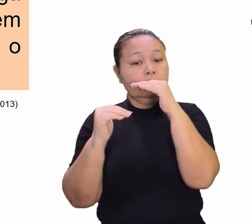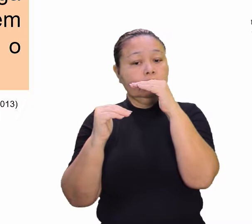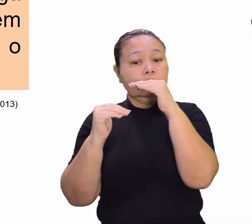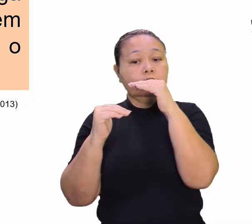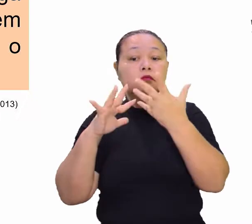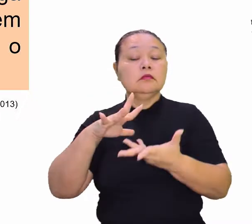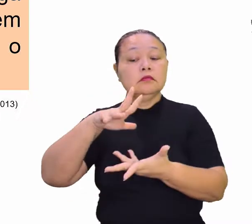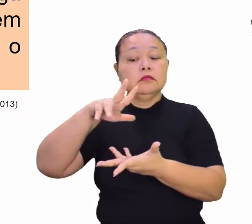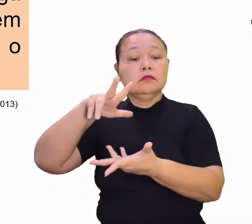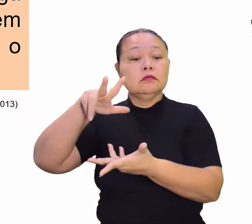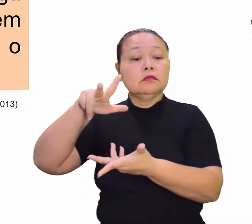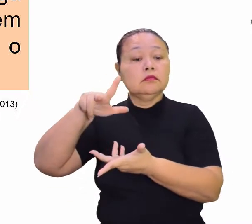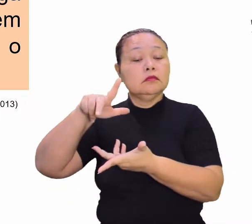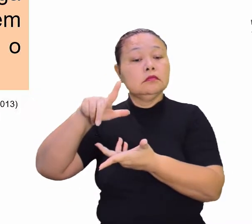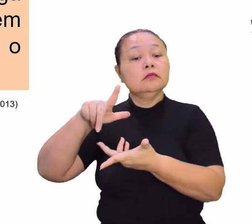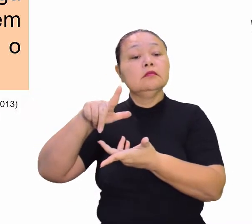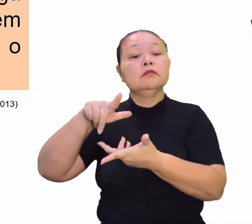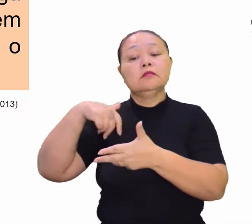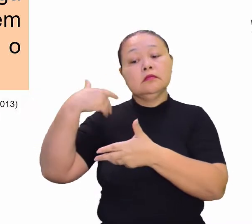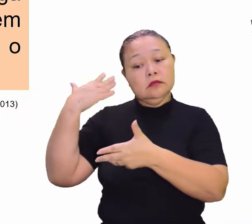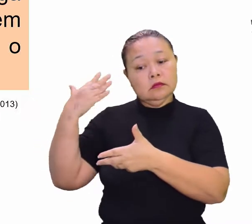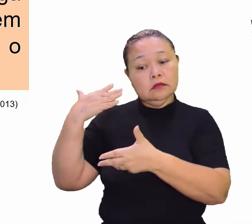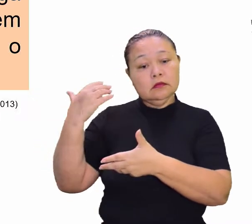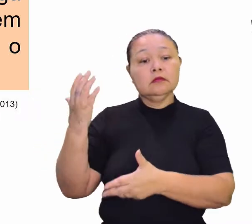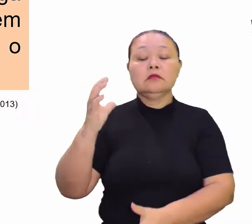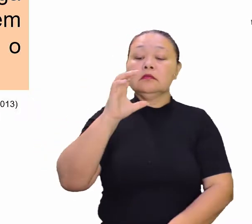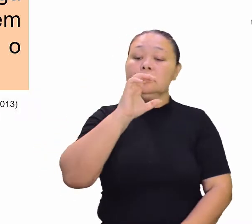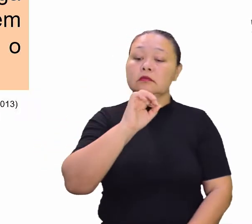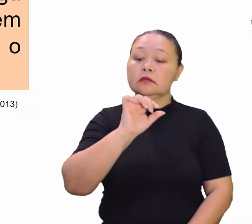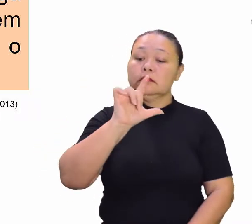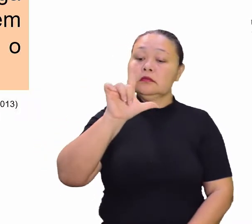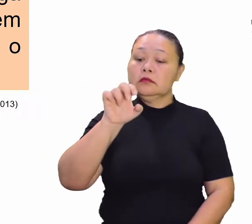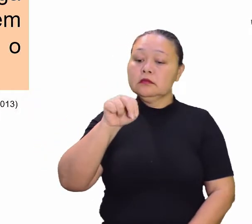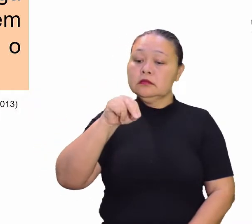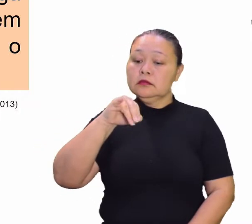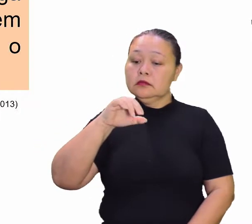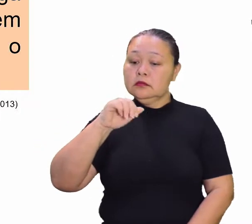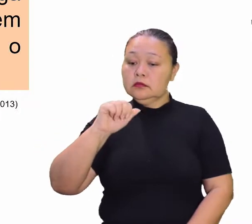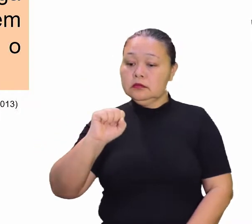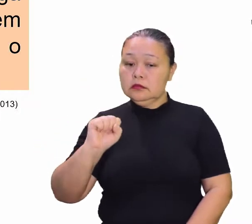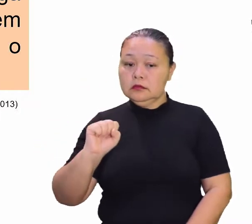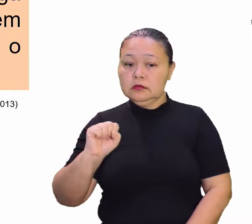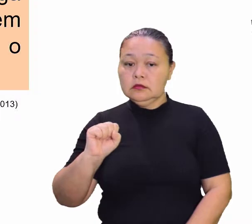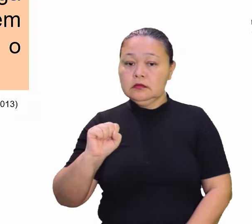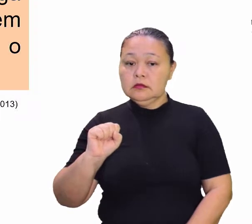subdesenvolvidos do mundo foram, no passado, olha aí, Rogério,